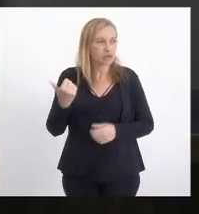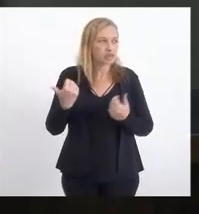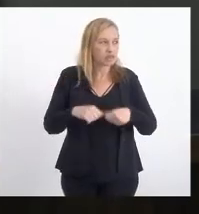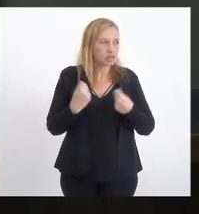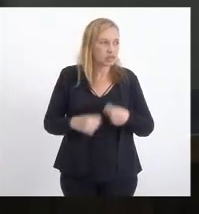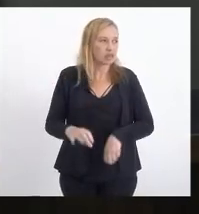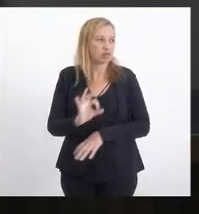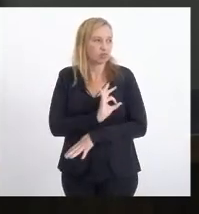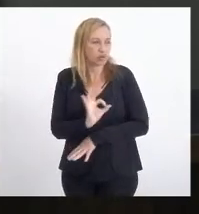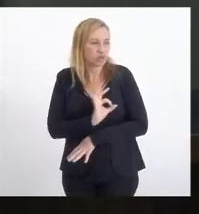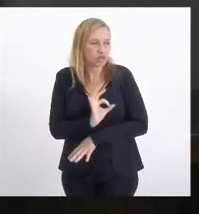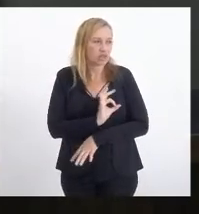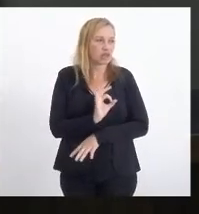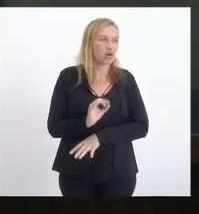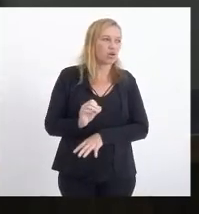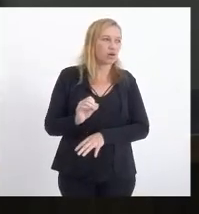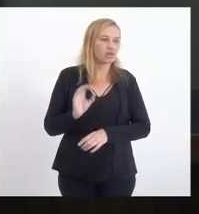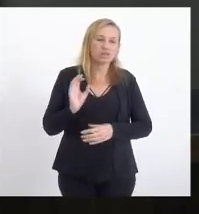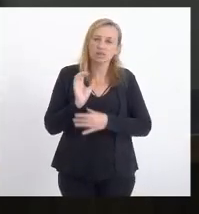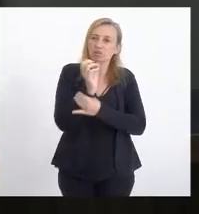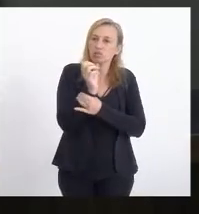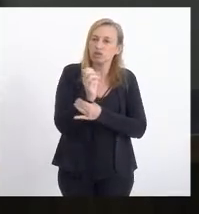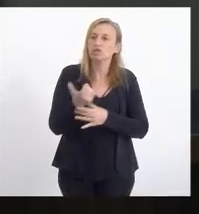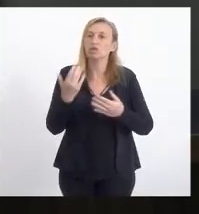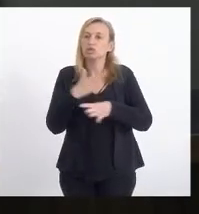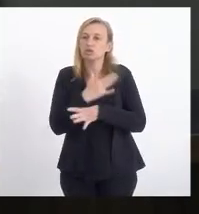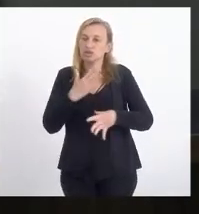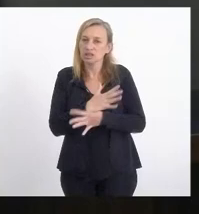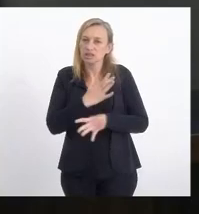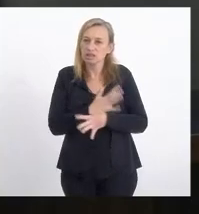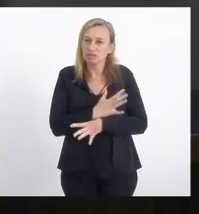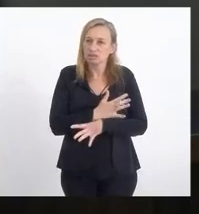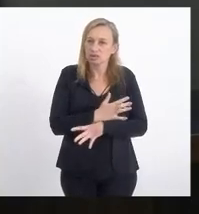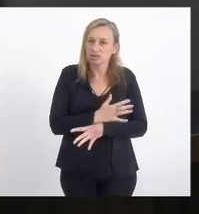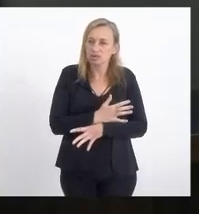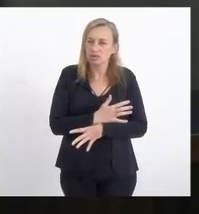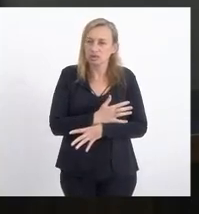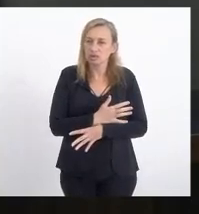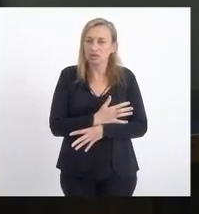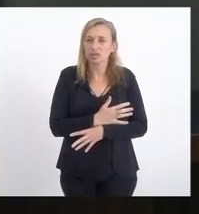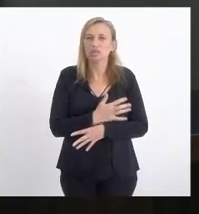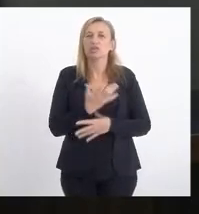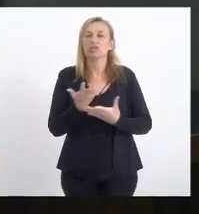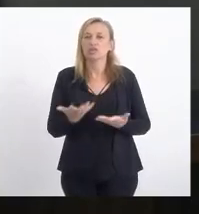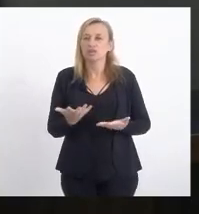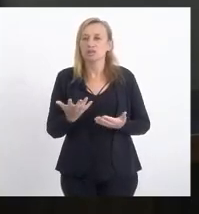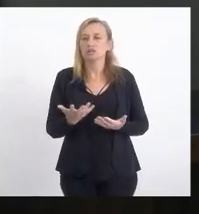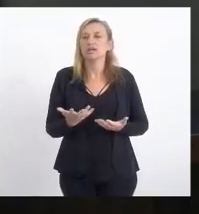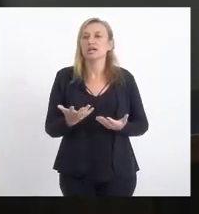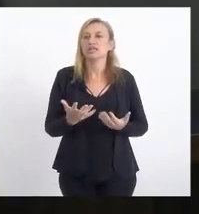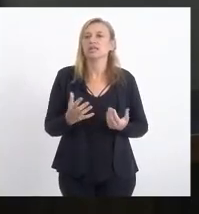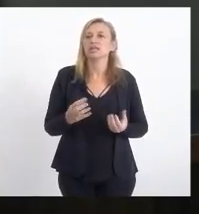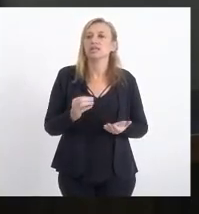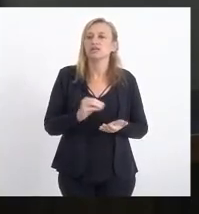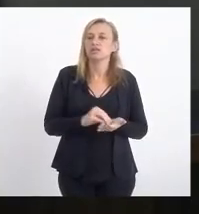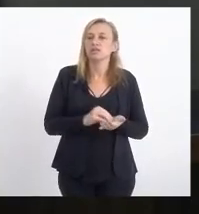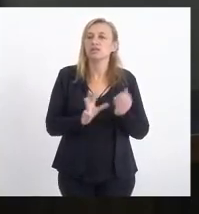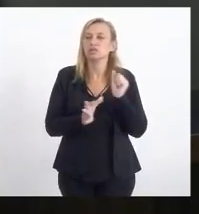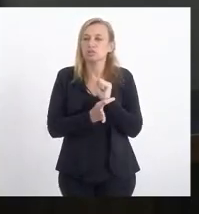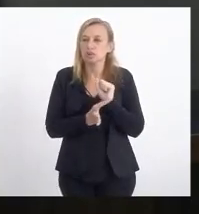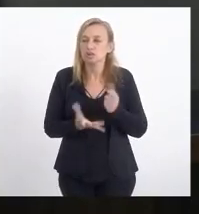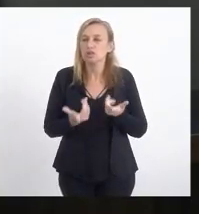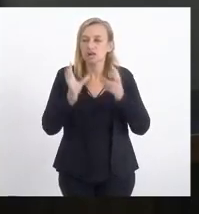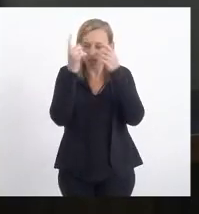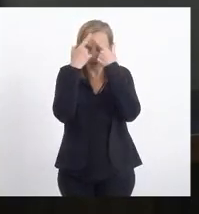com caos que cabe à polícia sobretudo numa cidade que deixa muito a desejar No que diz respeito à ordem pública cabe a nossa Polícia Militar